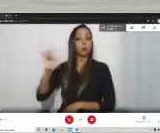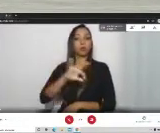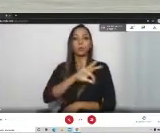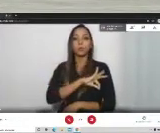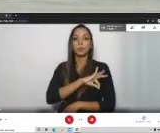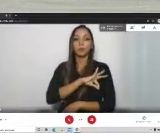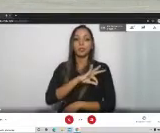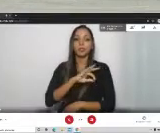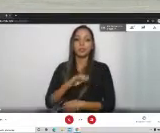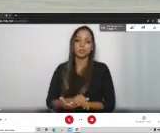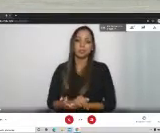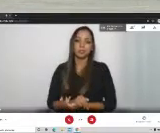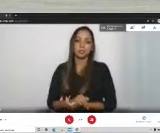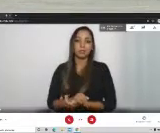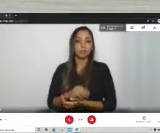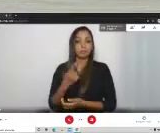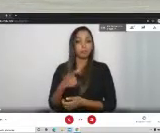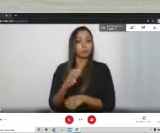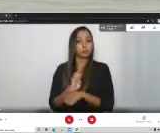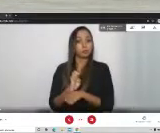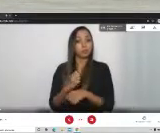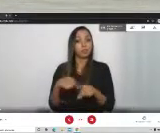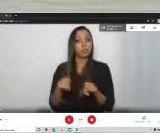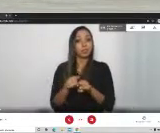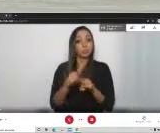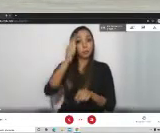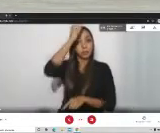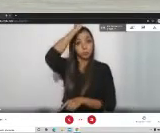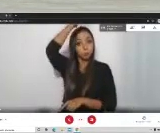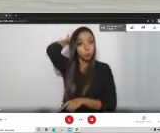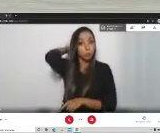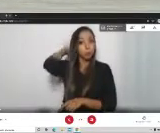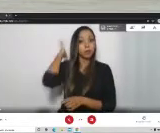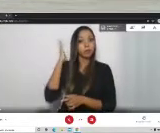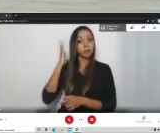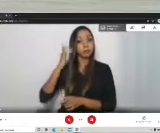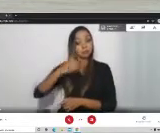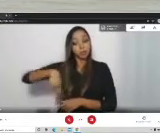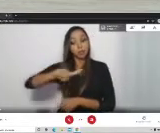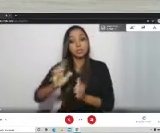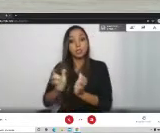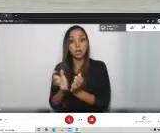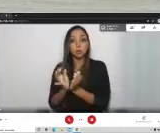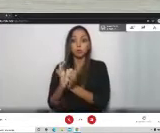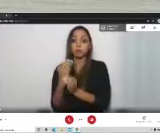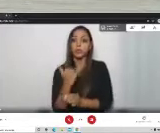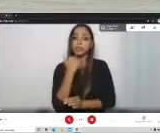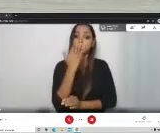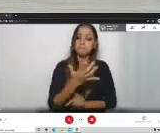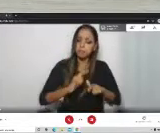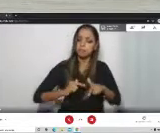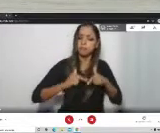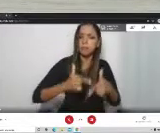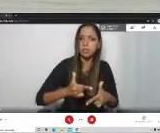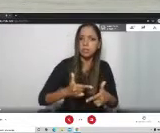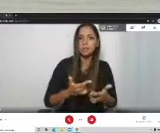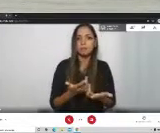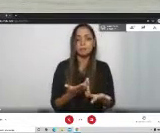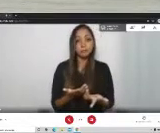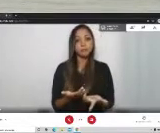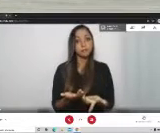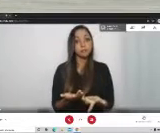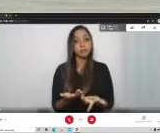estado e um bombeiro que faziam parte da linha de frente. Então vamos esperar o quê? O governo do estado vai esperar